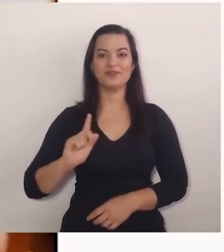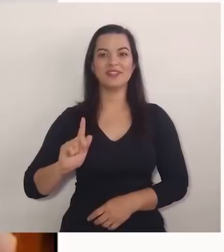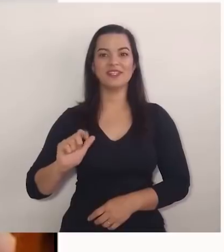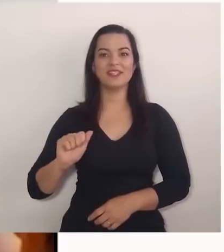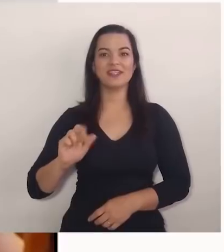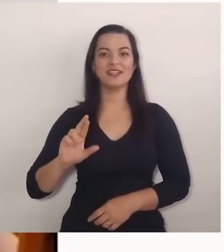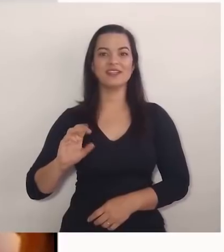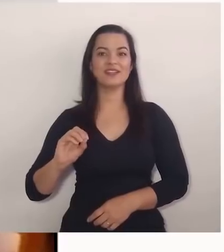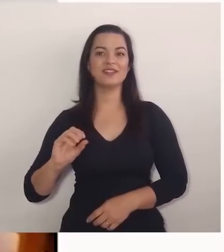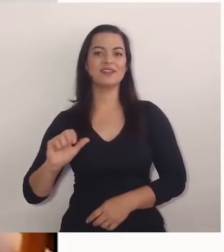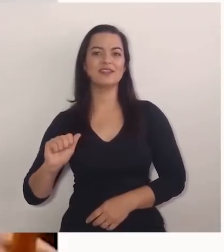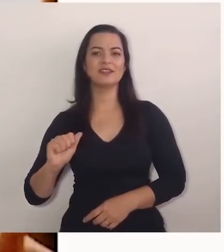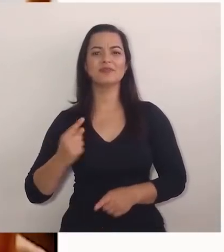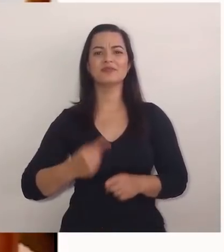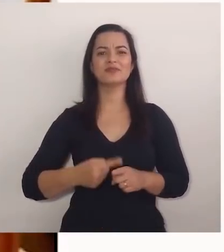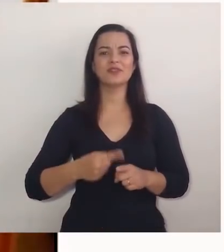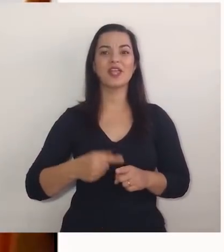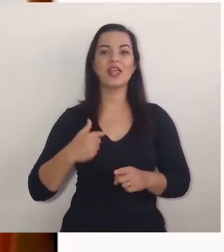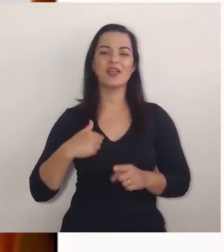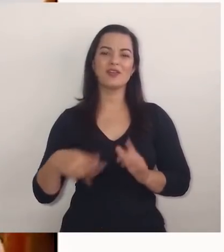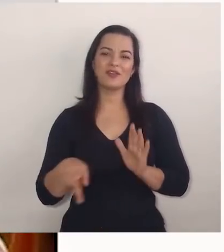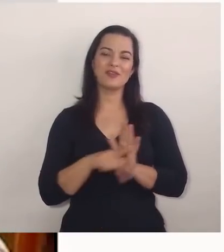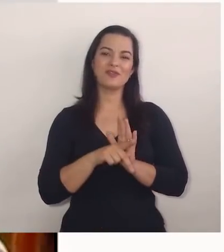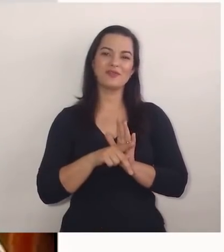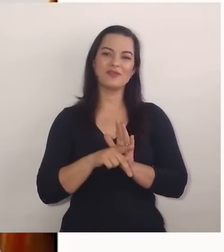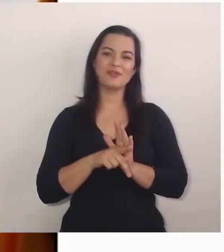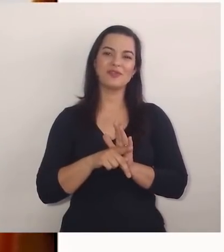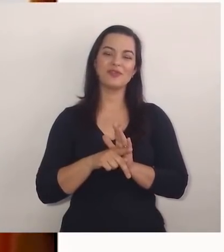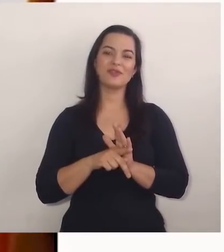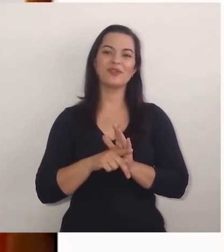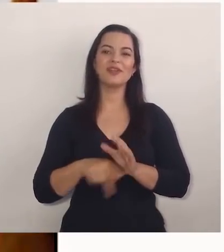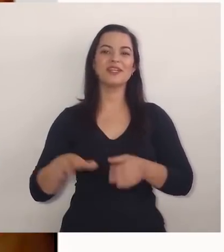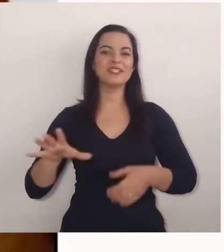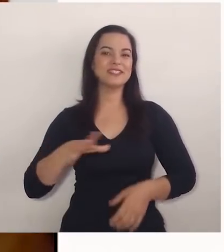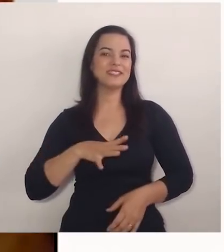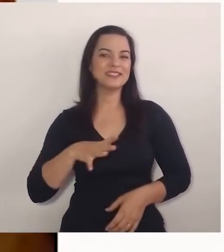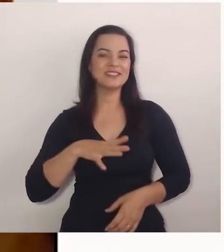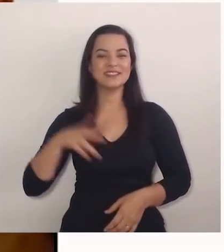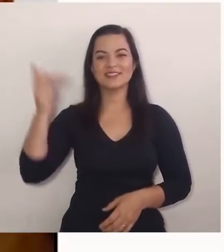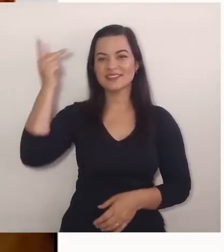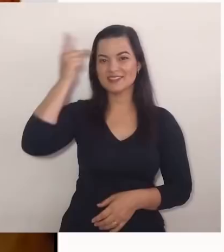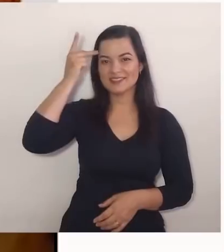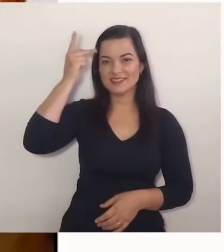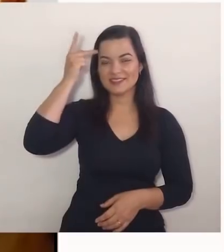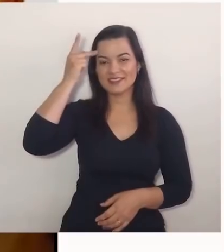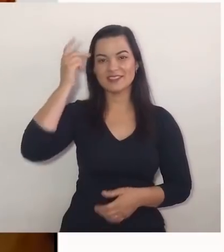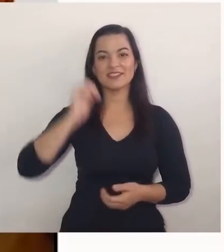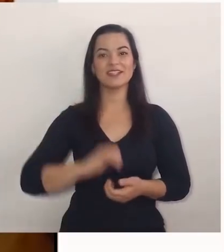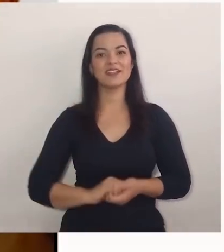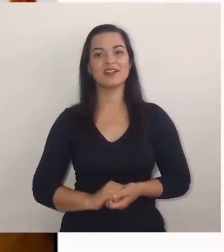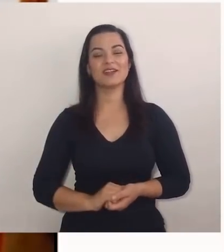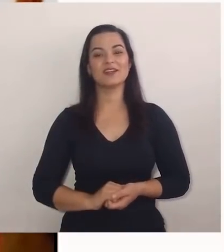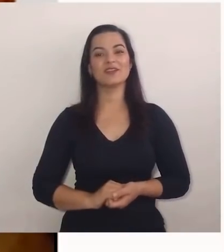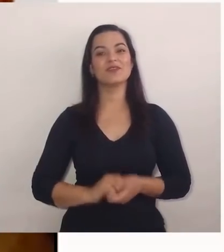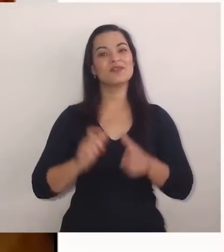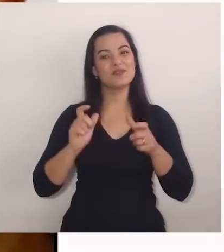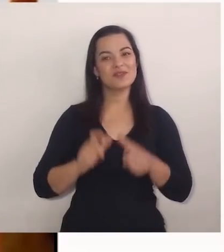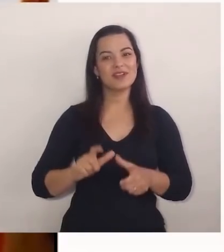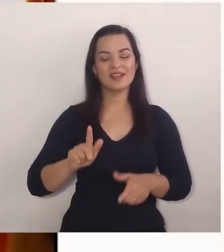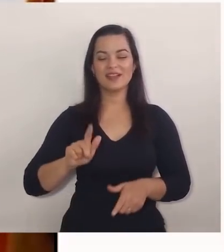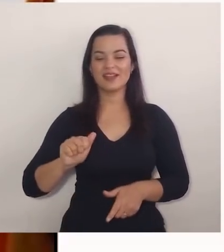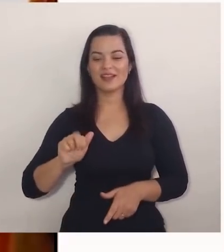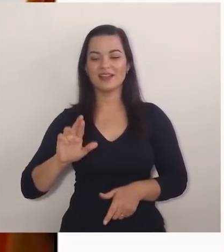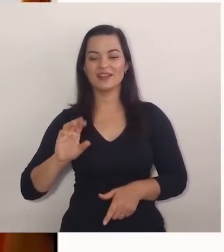Garoa? Porque eu sou da cidade de São Paulo, a terra da garoa. E na capoeira nós temos apelidos. Por